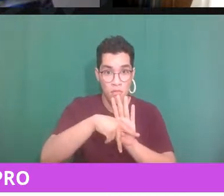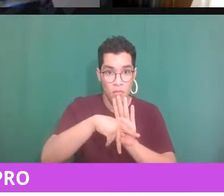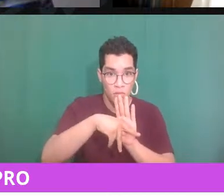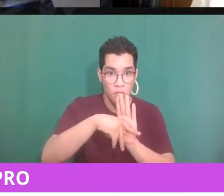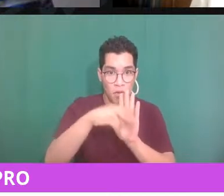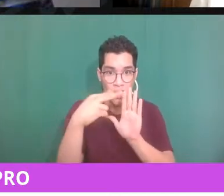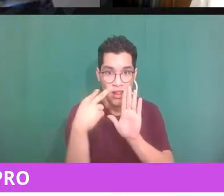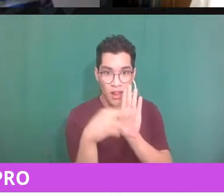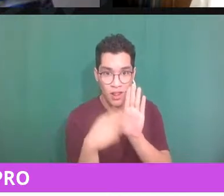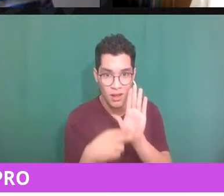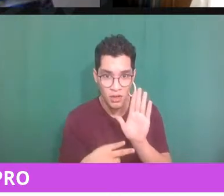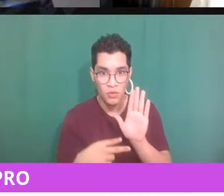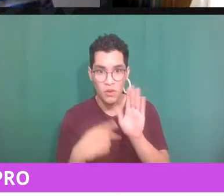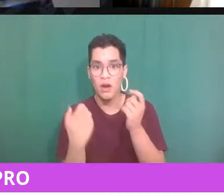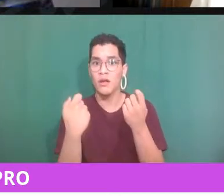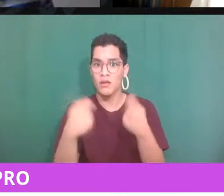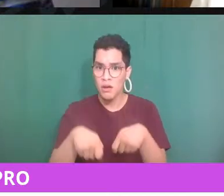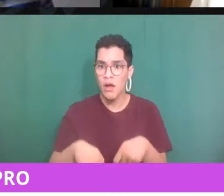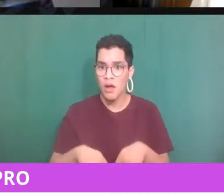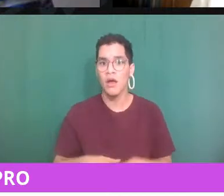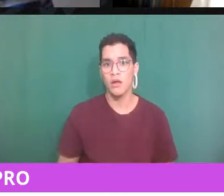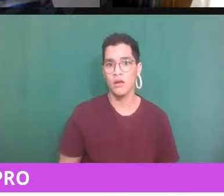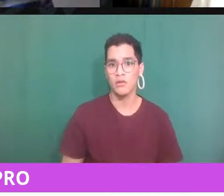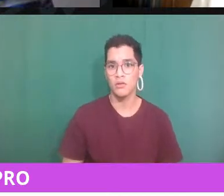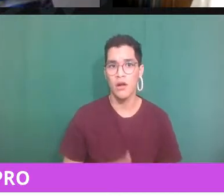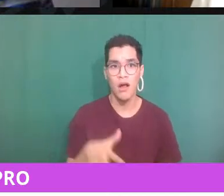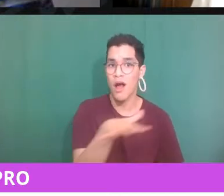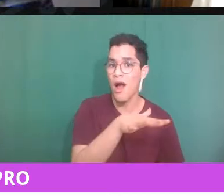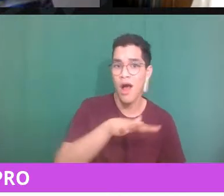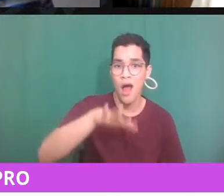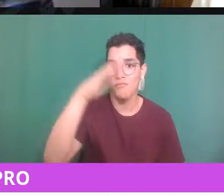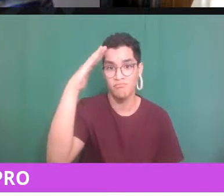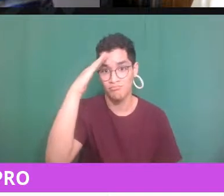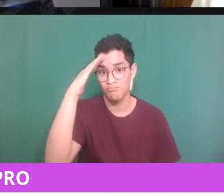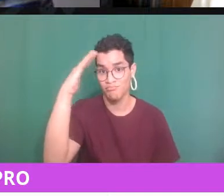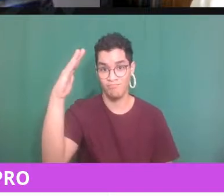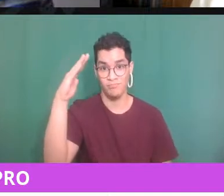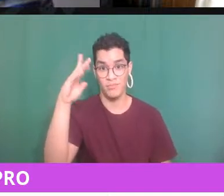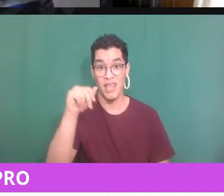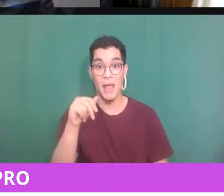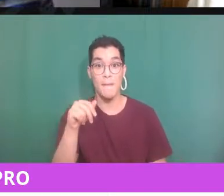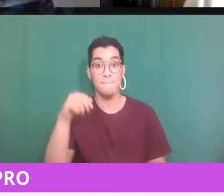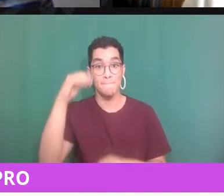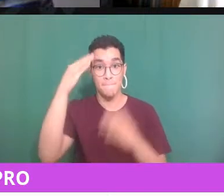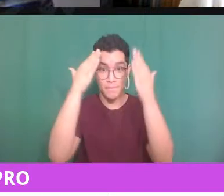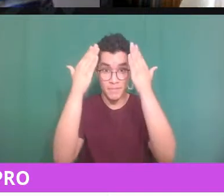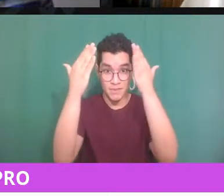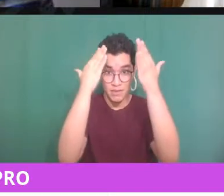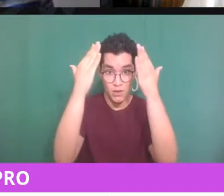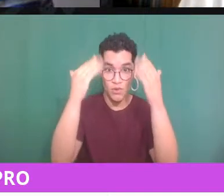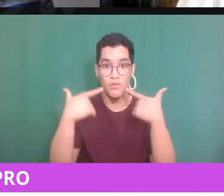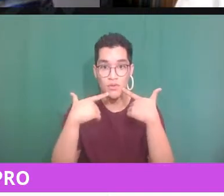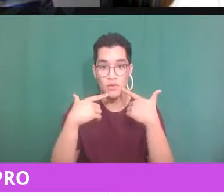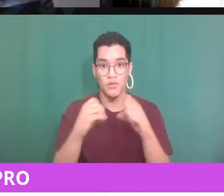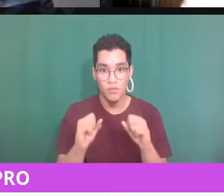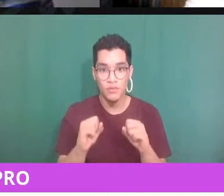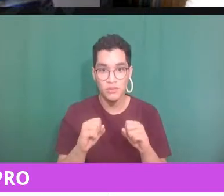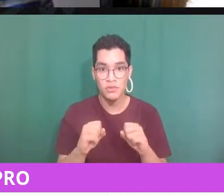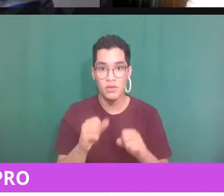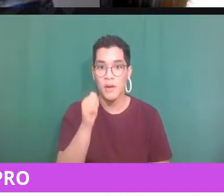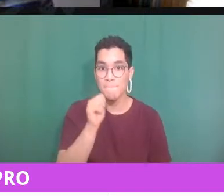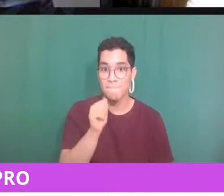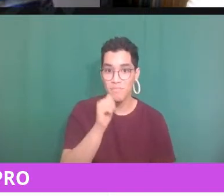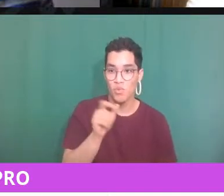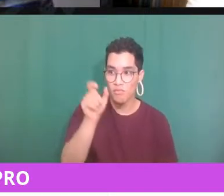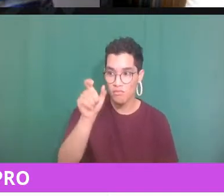Solé, né? São trabalhos importantíssimos da psicolinguística, que a Mary Kato desenvolveu,